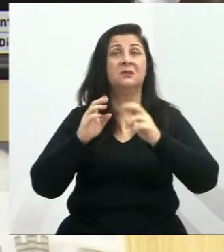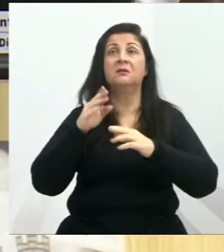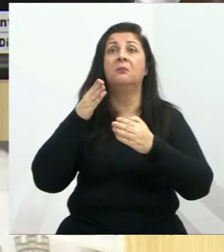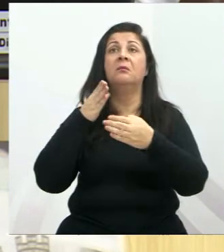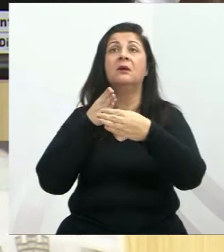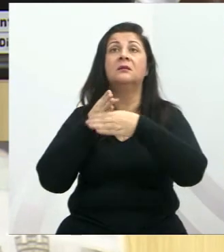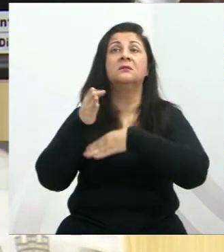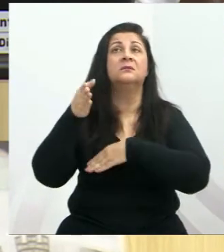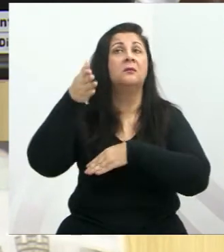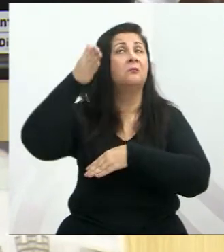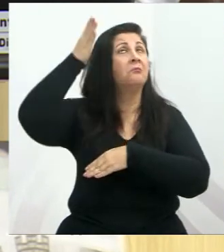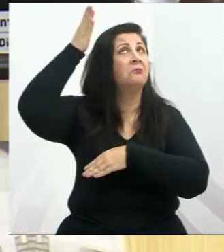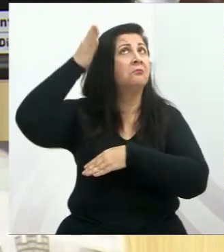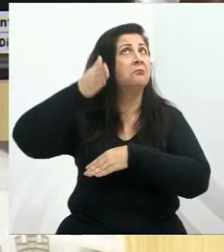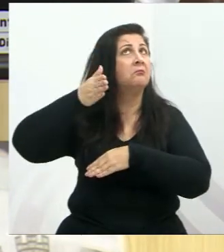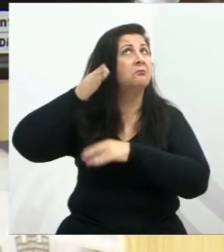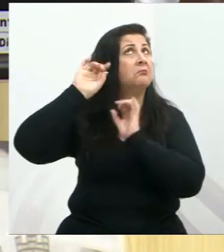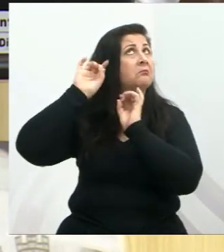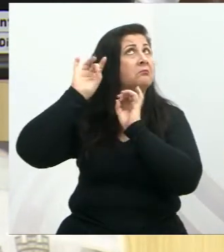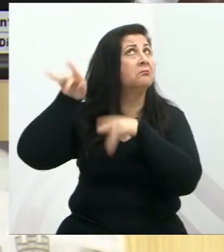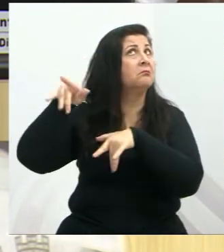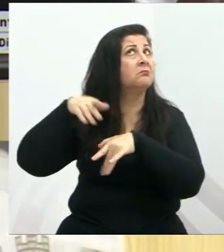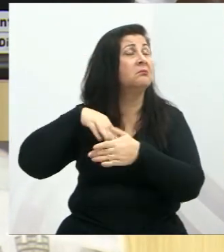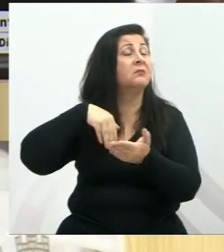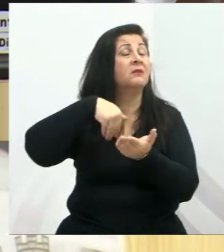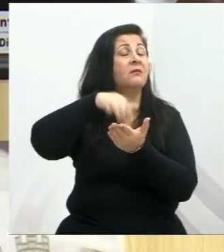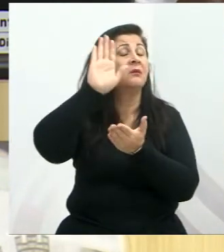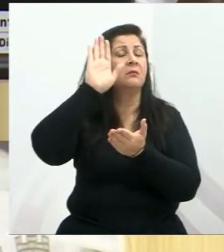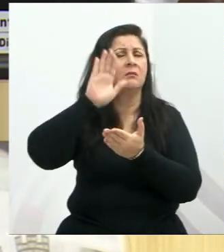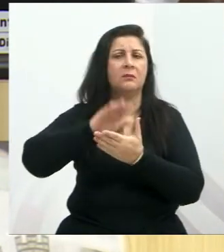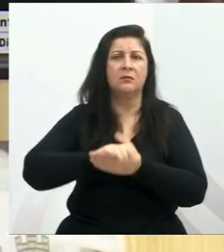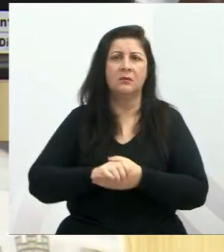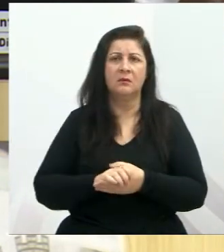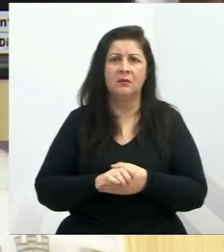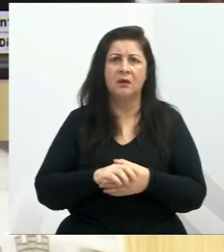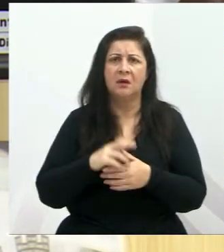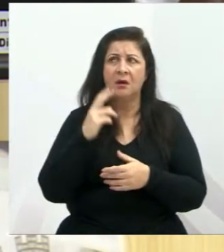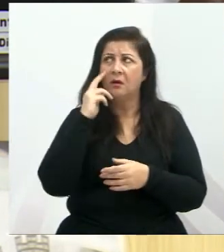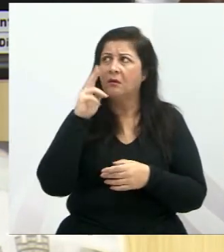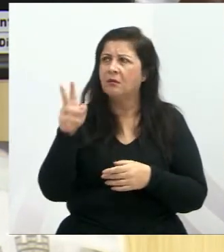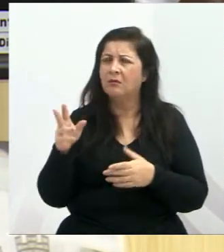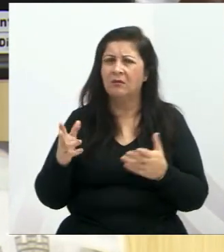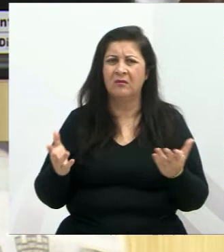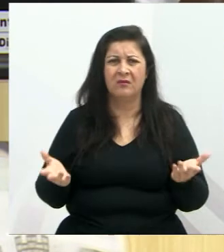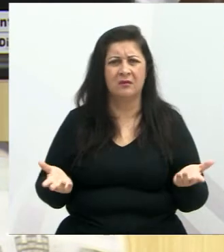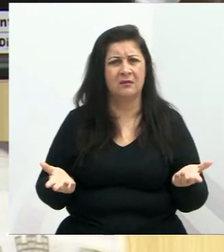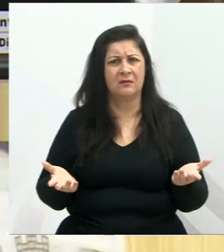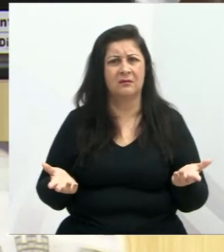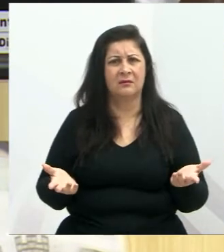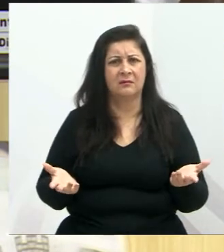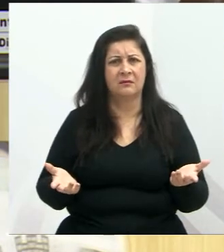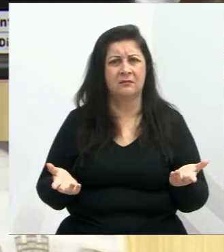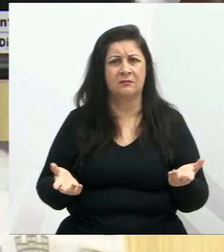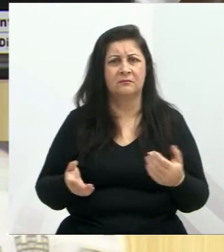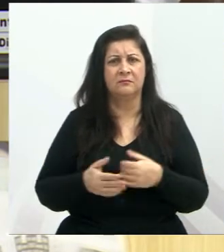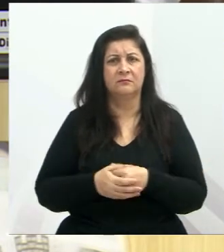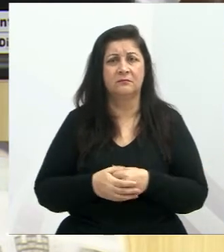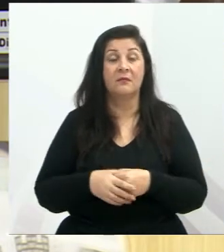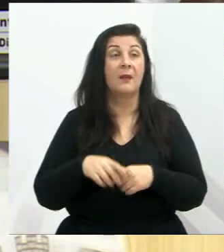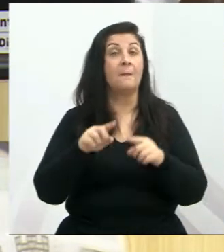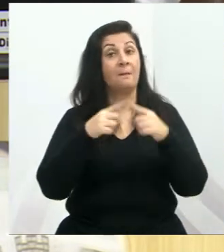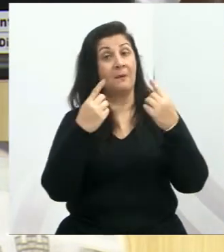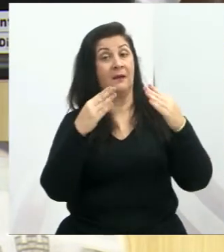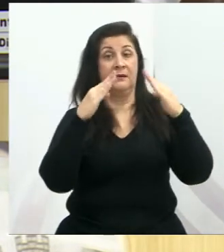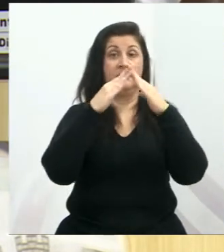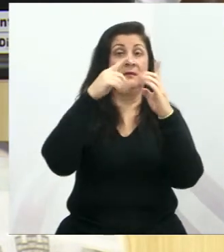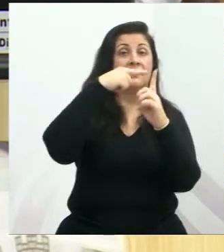que põe uma venda nos olhos e vai embora. Não olha para essa situação. E vai para igrejas, vai